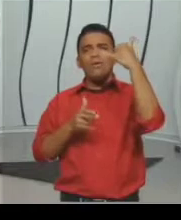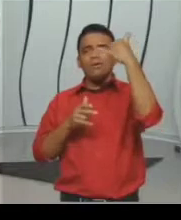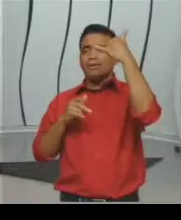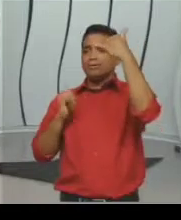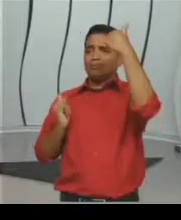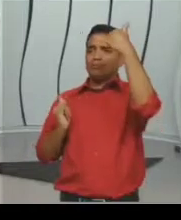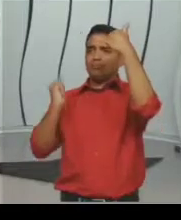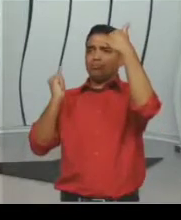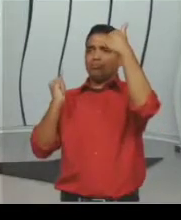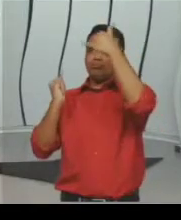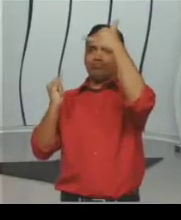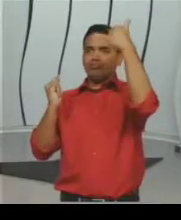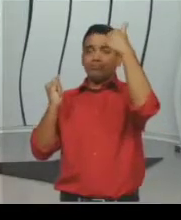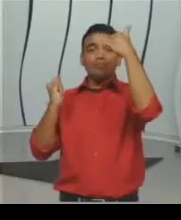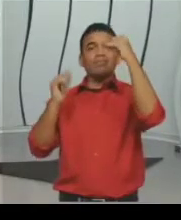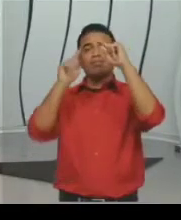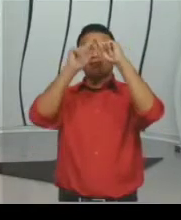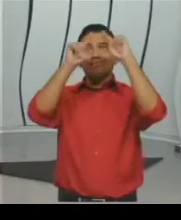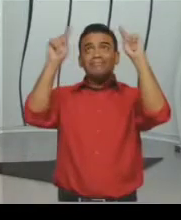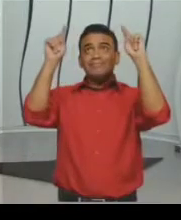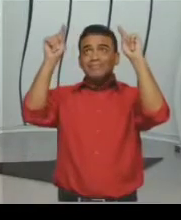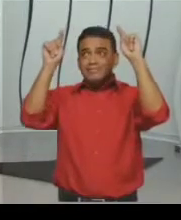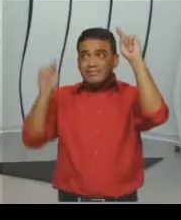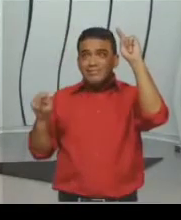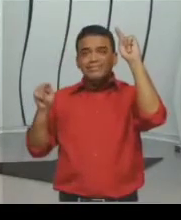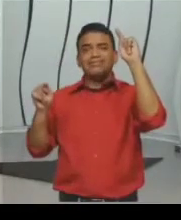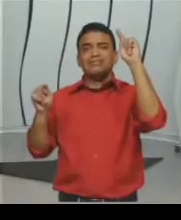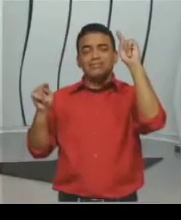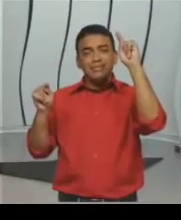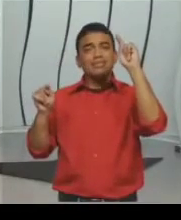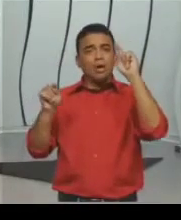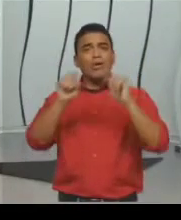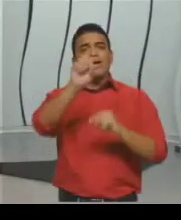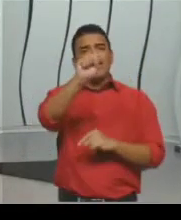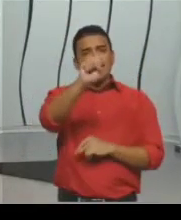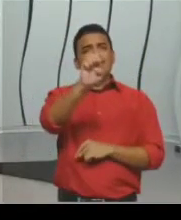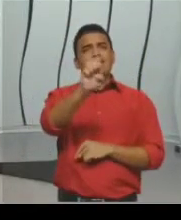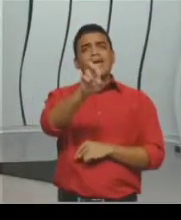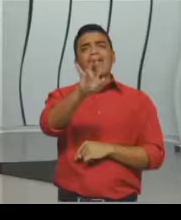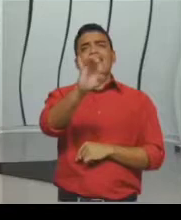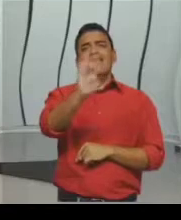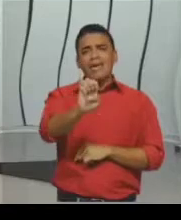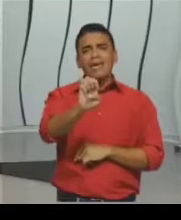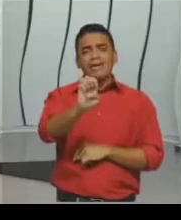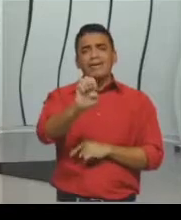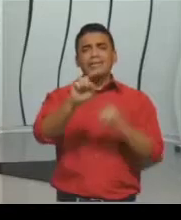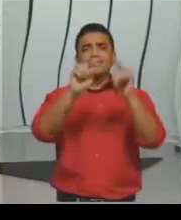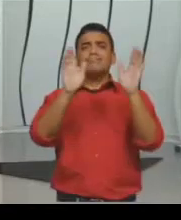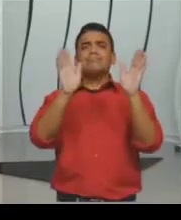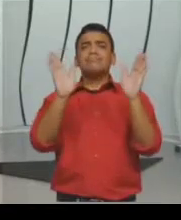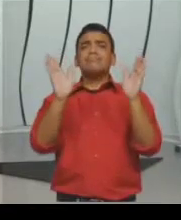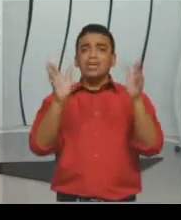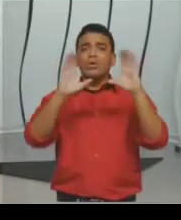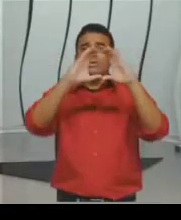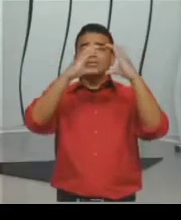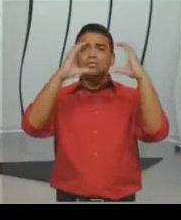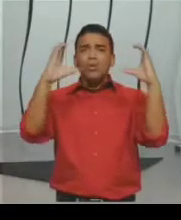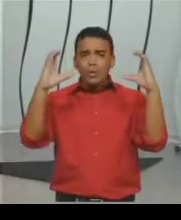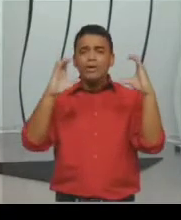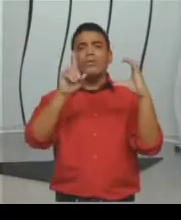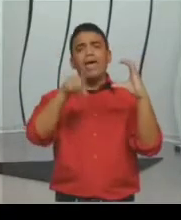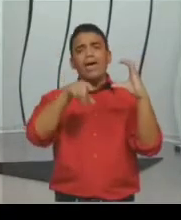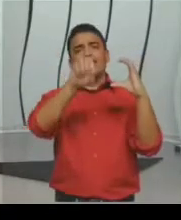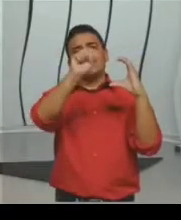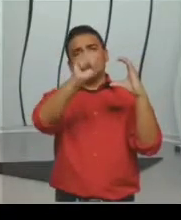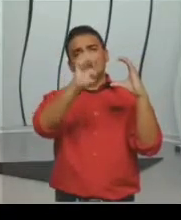em série, no mesmo fio condutor, não é verdade? Então a gente diz que esse circuito é em série. Acontece